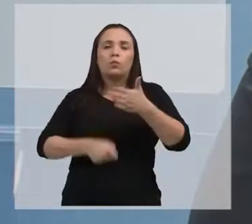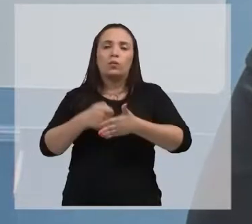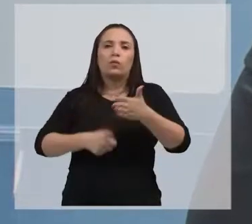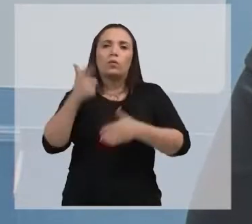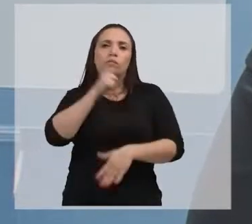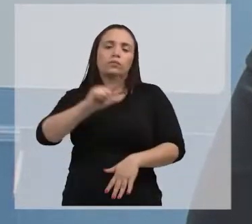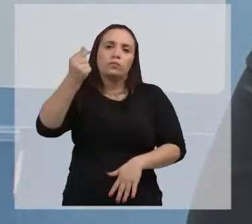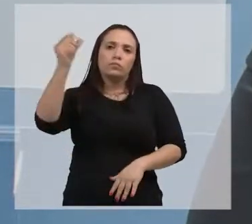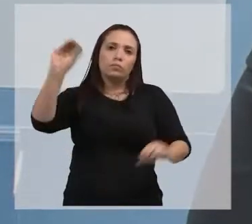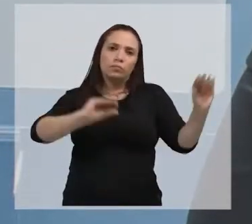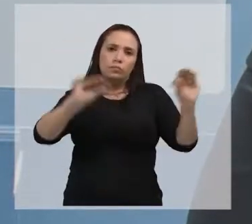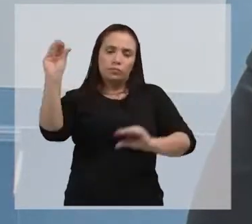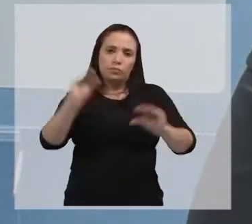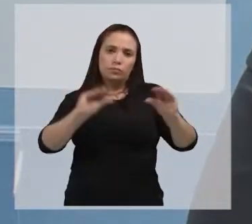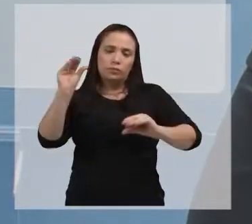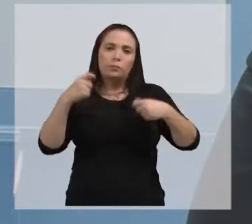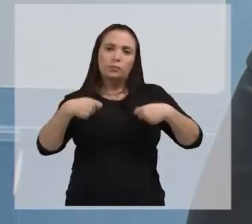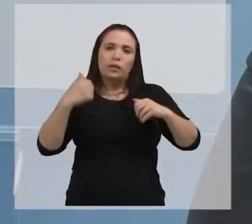equilíbrio